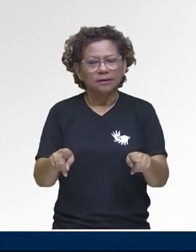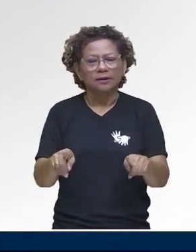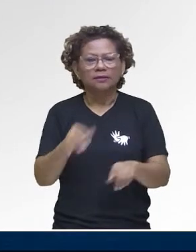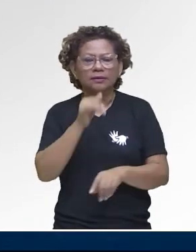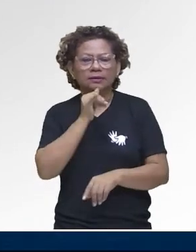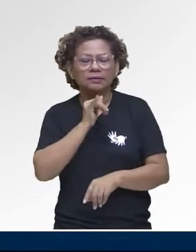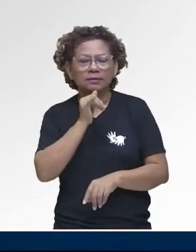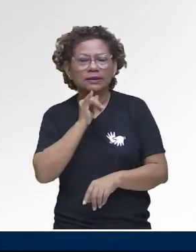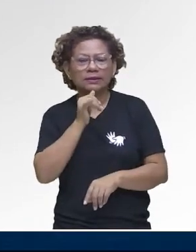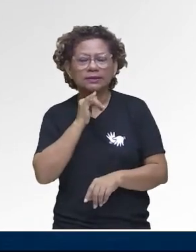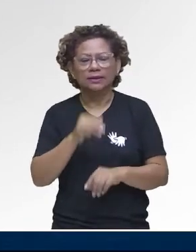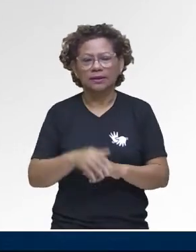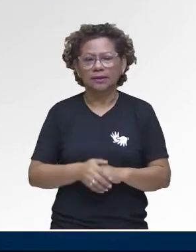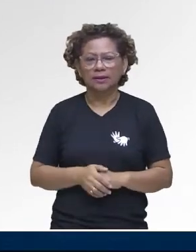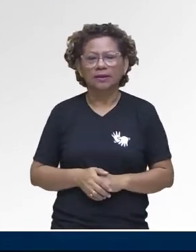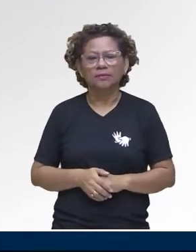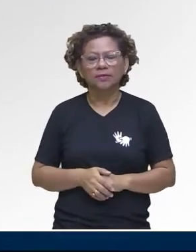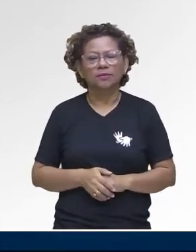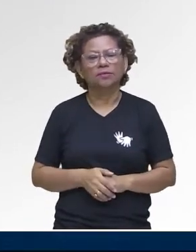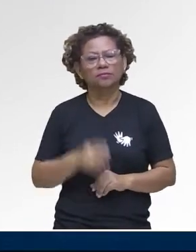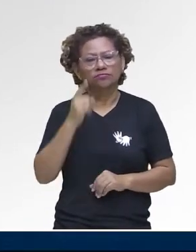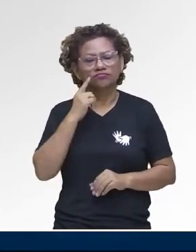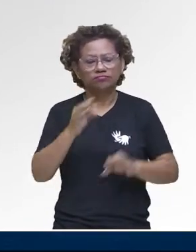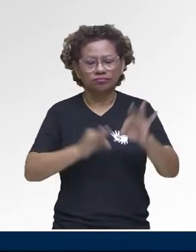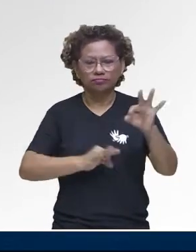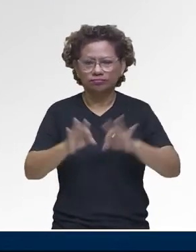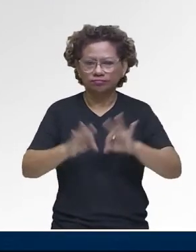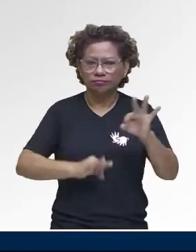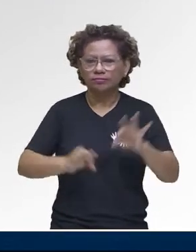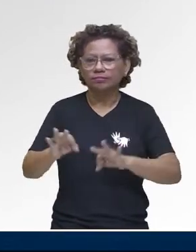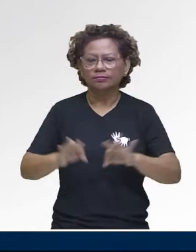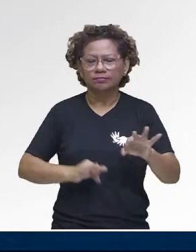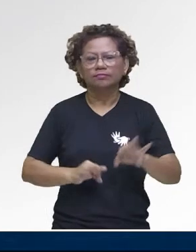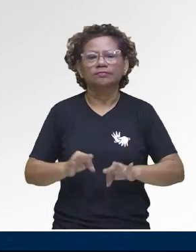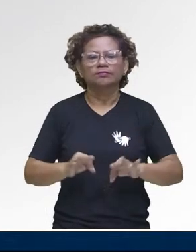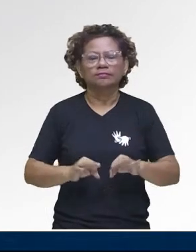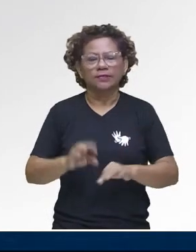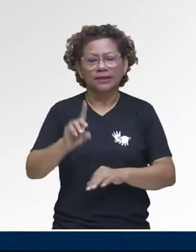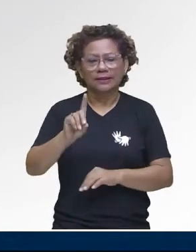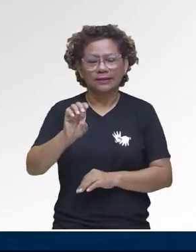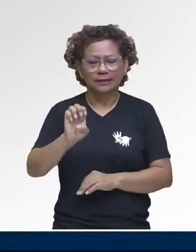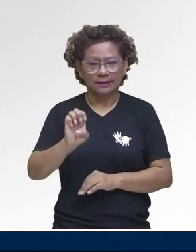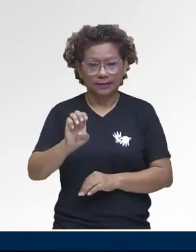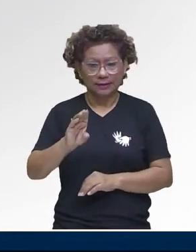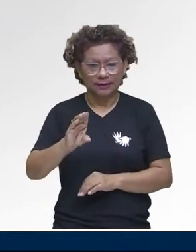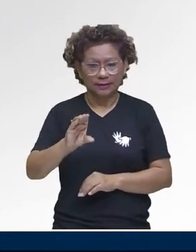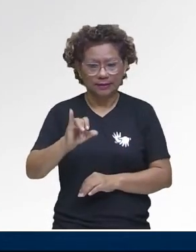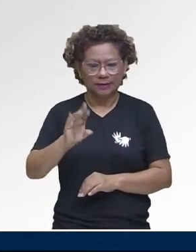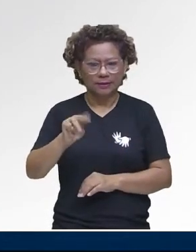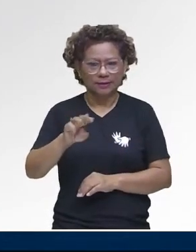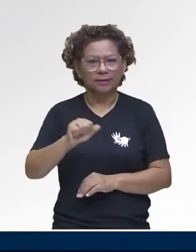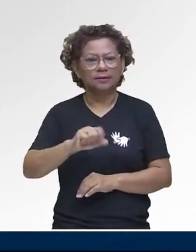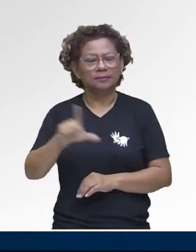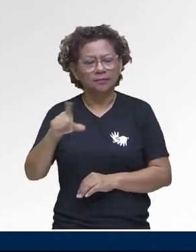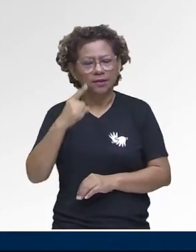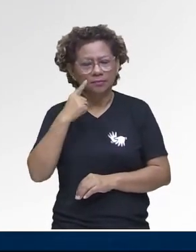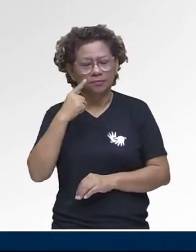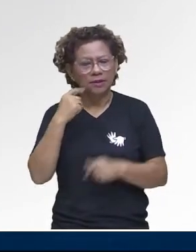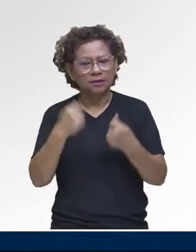tem para onde fugir, né? Nós vamos seguir esse comando. Olha aqui, o que diz o nosso